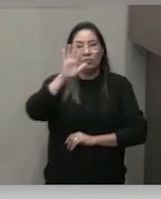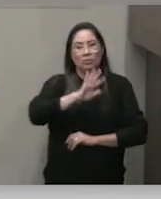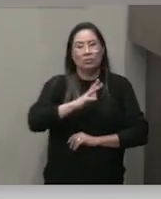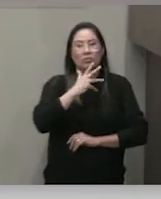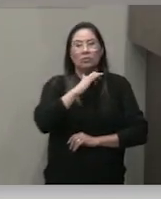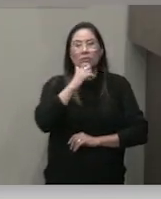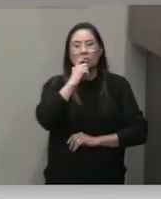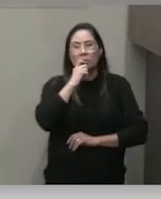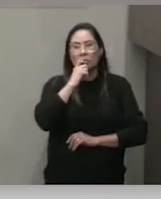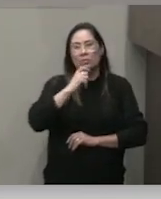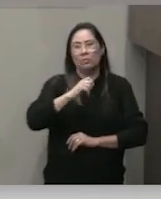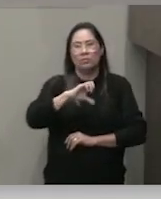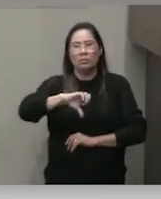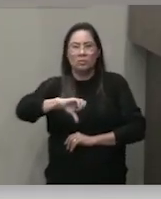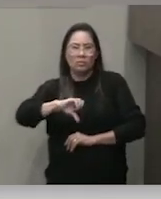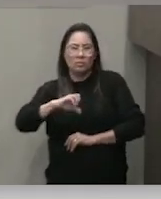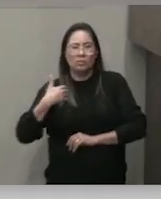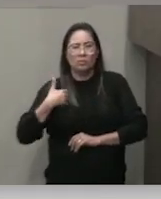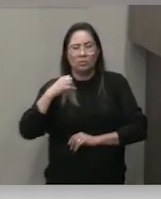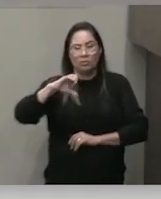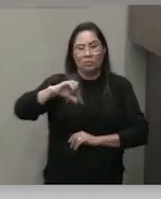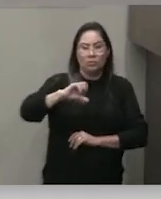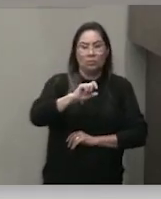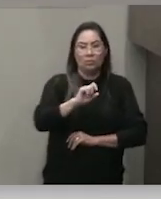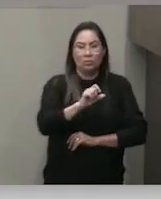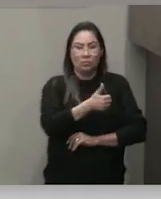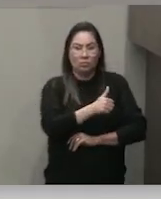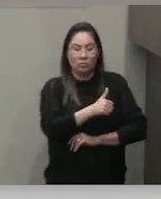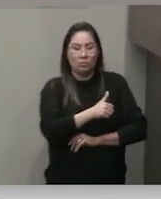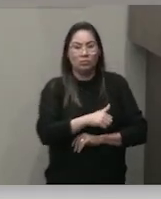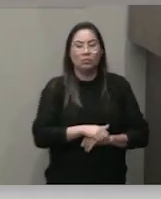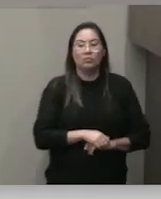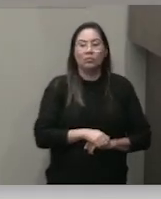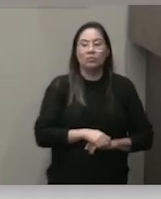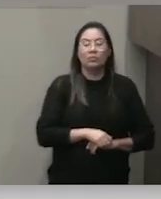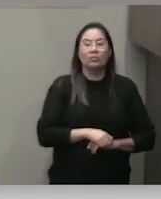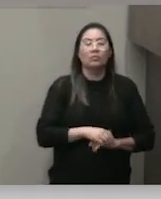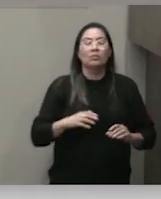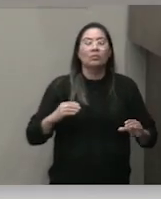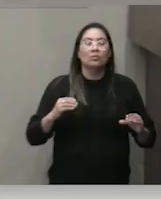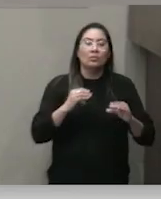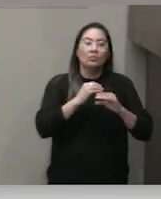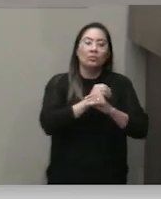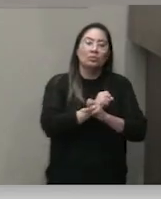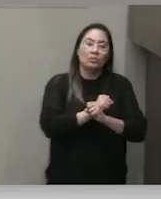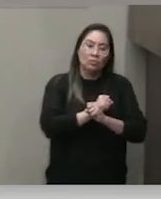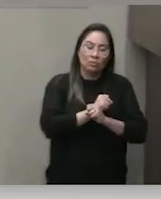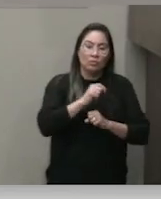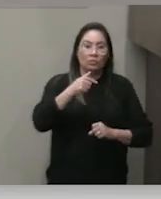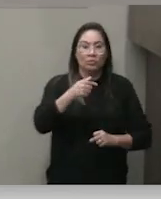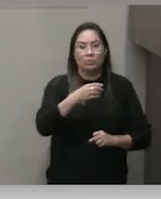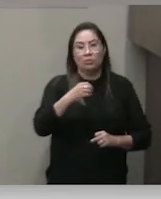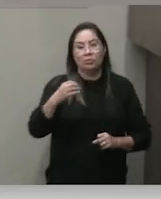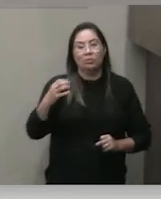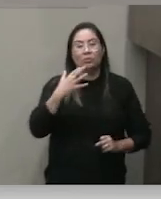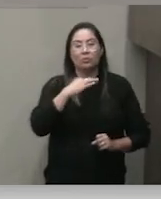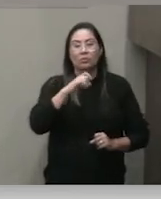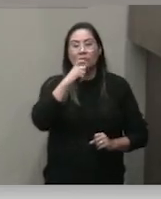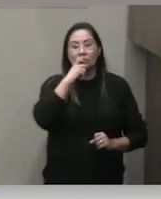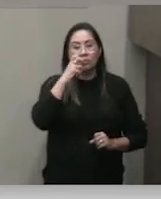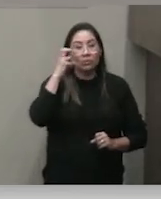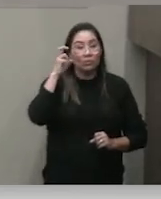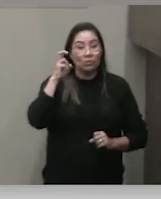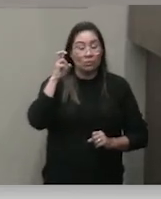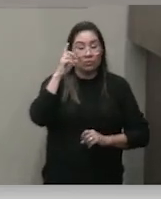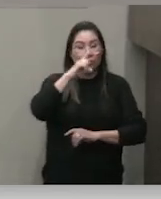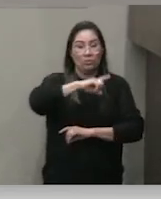torno de 9, 10, 11 anos. E, no total, foram 700 crianças que passaram aqui nesses 5